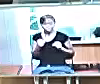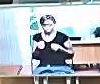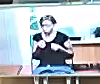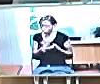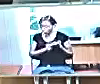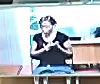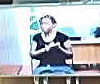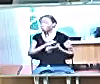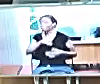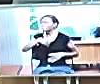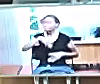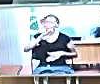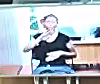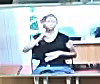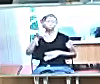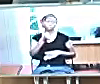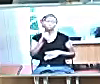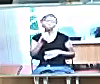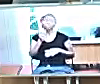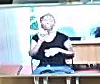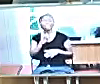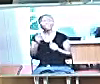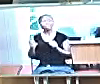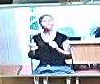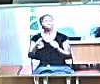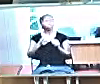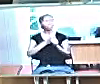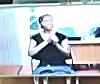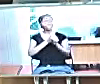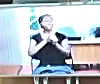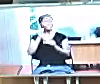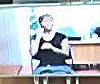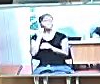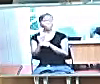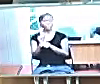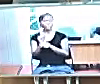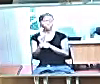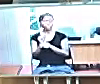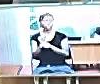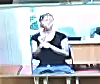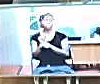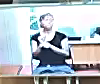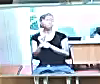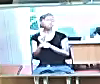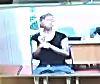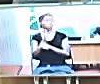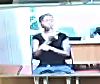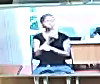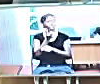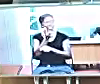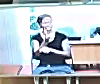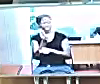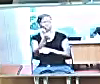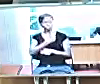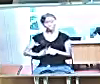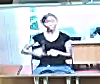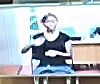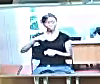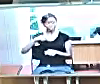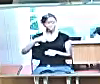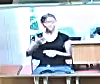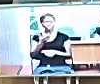a suspensão do pagamento da dívida pública que o estado tem junto à união que ficou um tempo parado 2016 e partir de